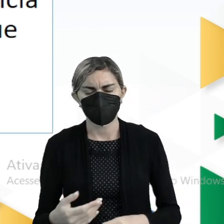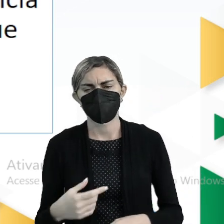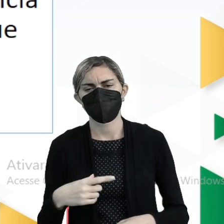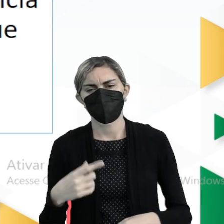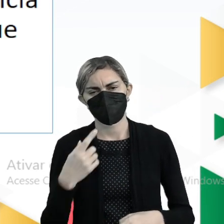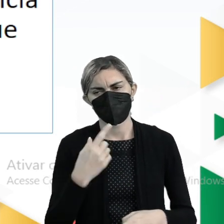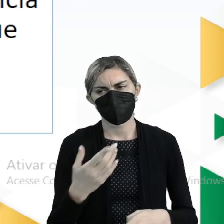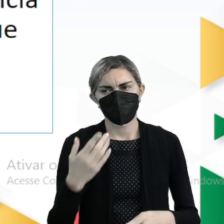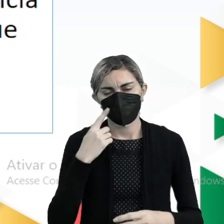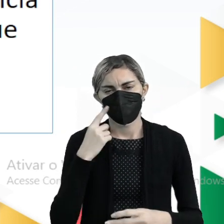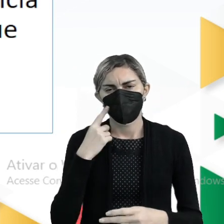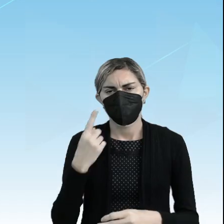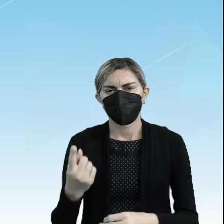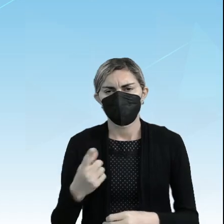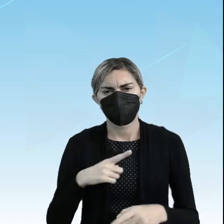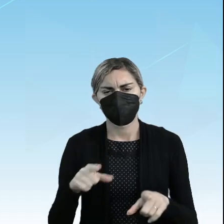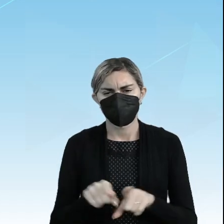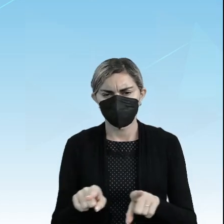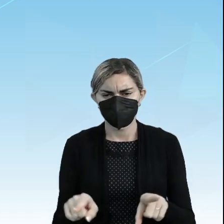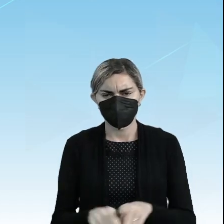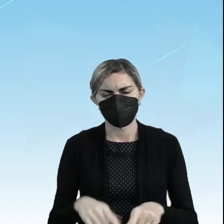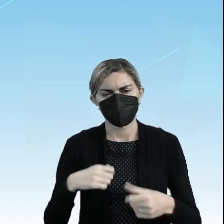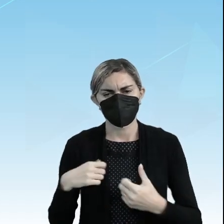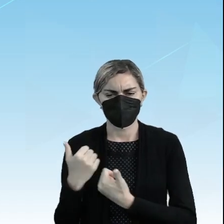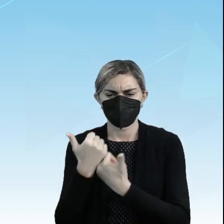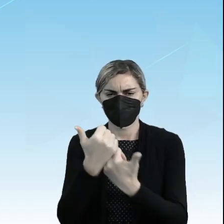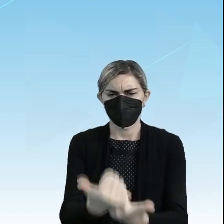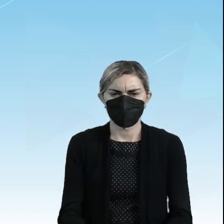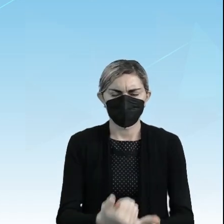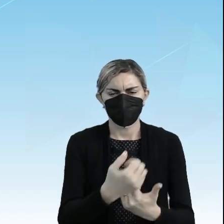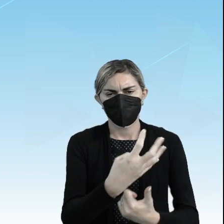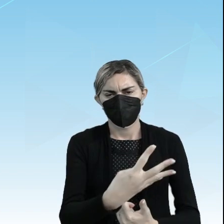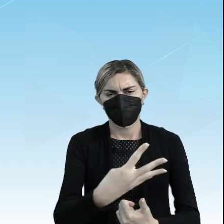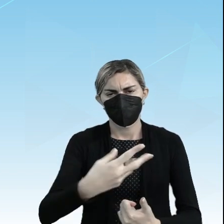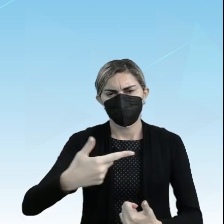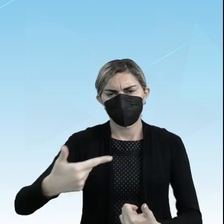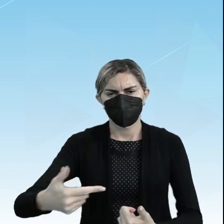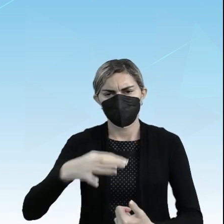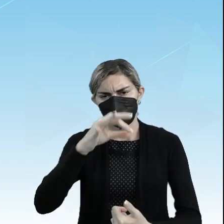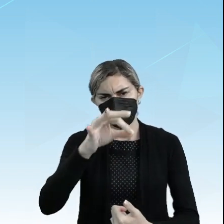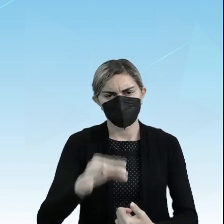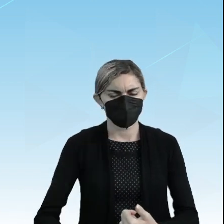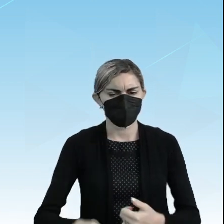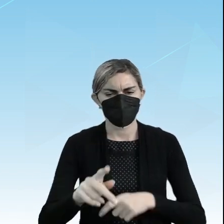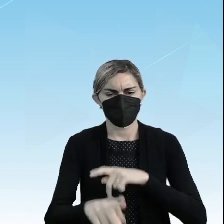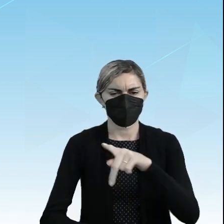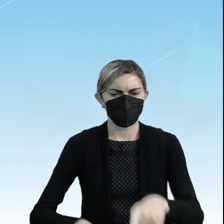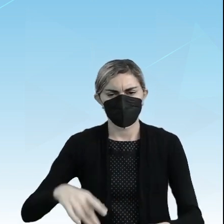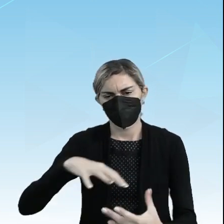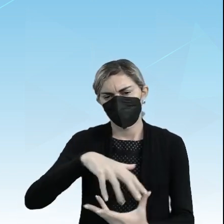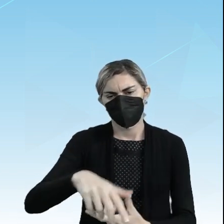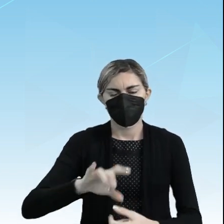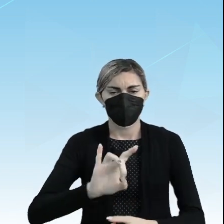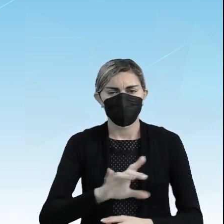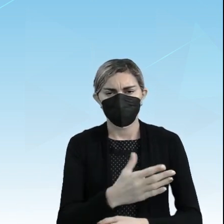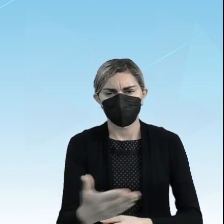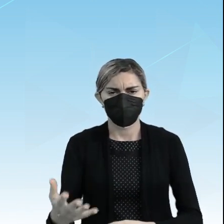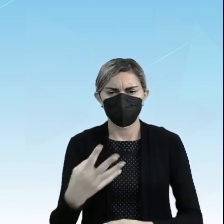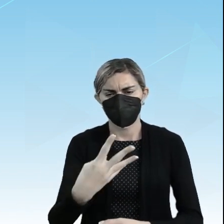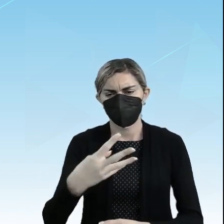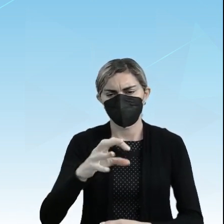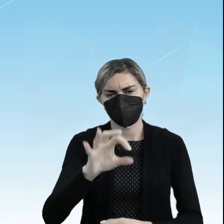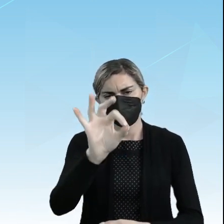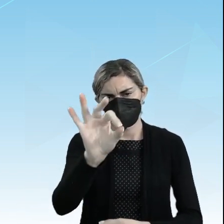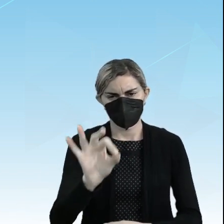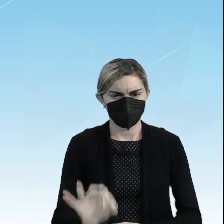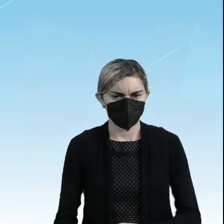pelo menos isso, né? Além disso, eles representam cerca de 42% da população mundial, porque só neles tem